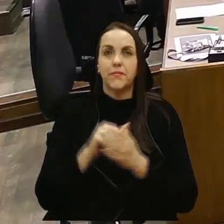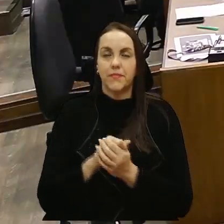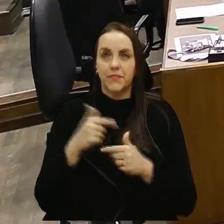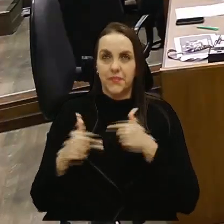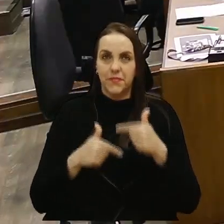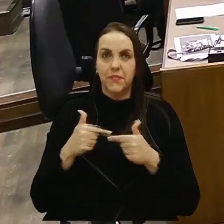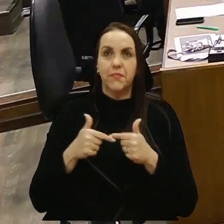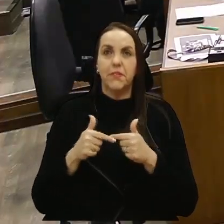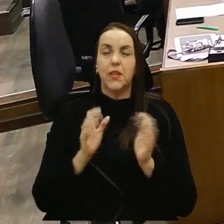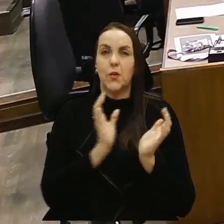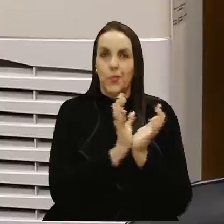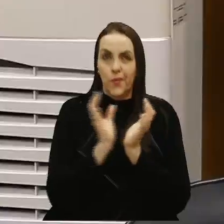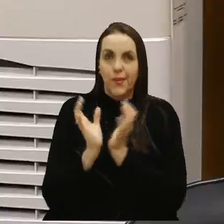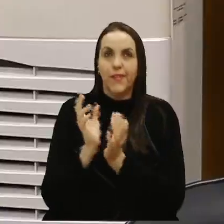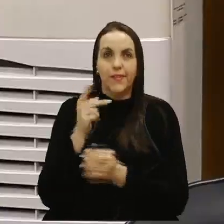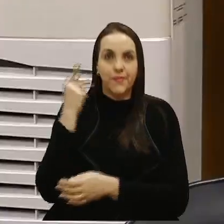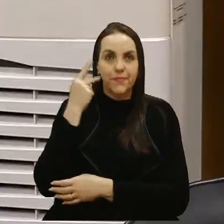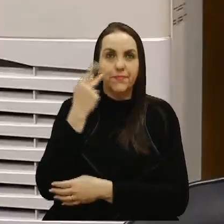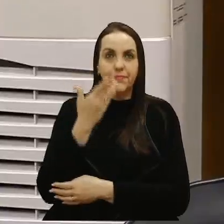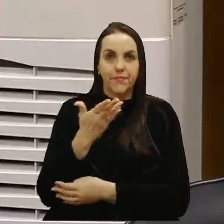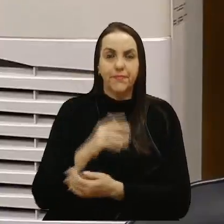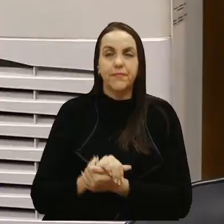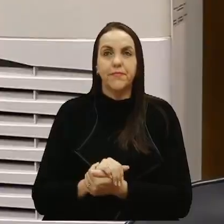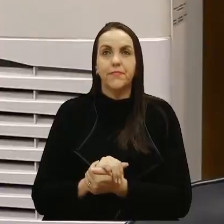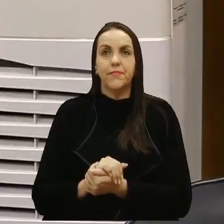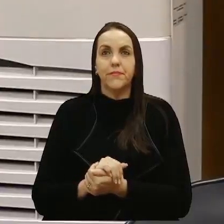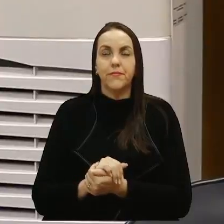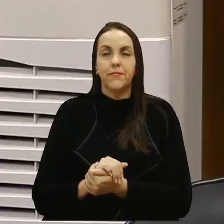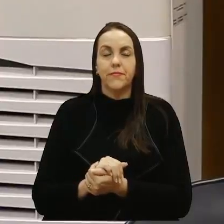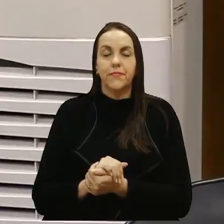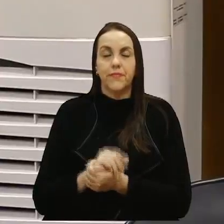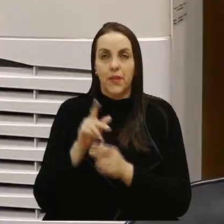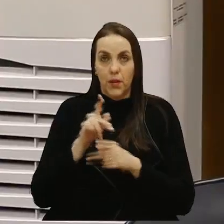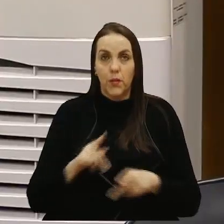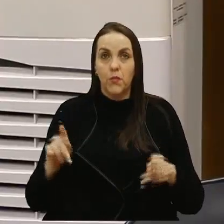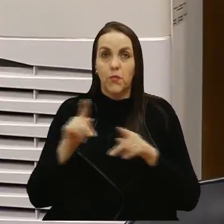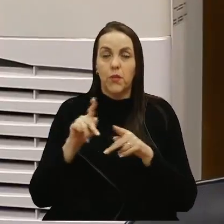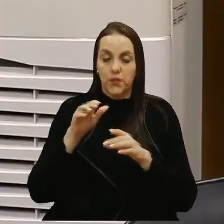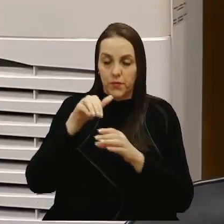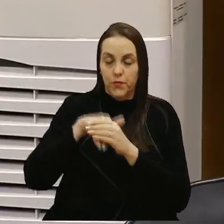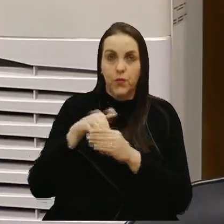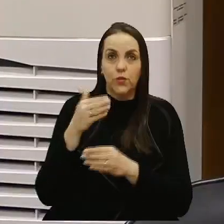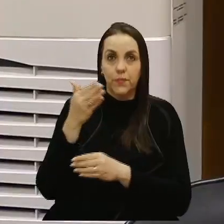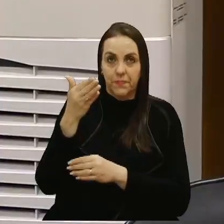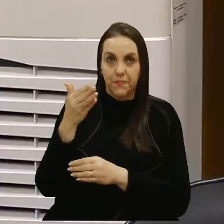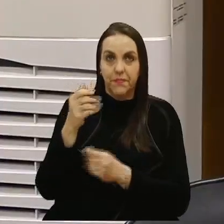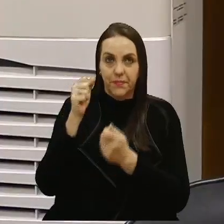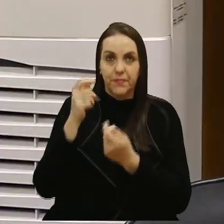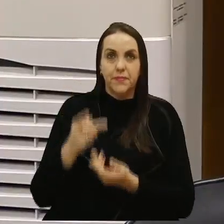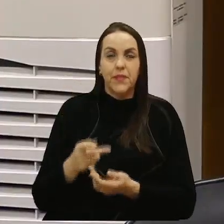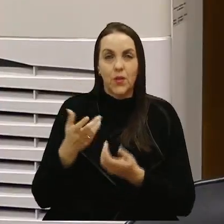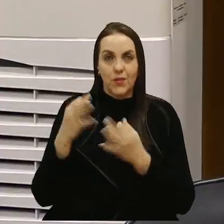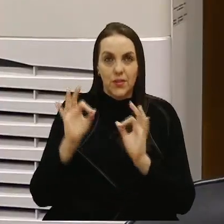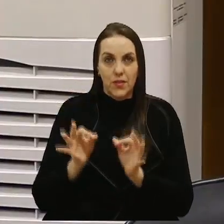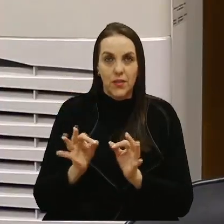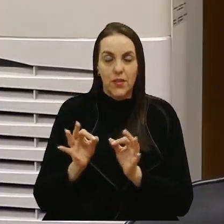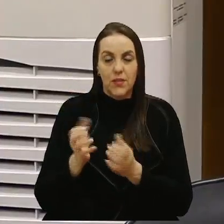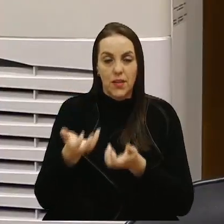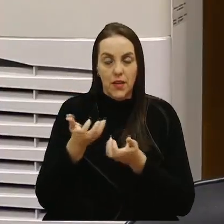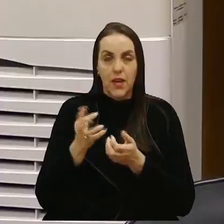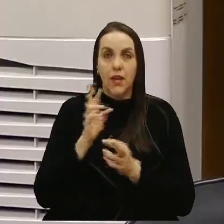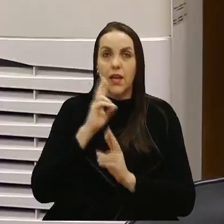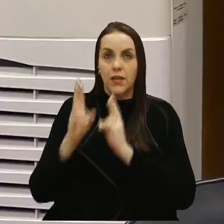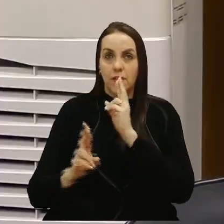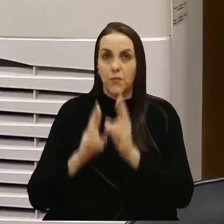como colega vereador, porque a população depositou o voto na estimada pessoa e, com certeza, eles querem um retorno extremamente